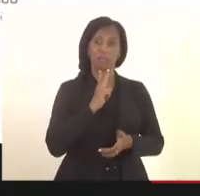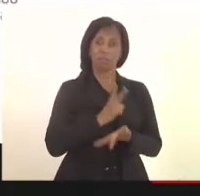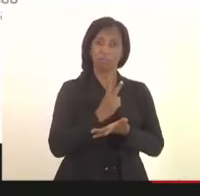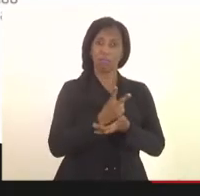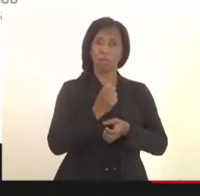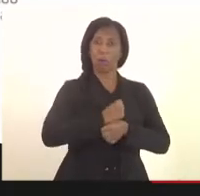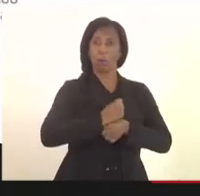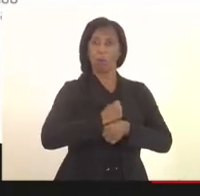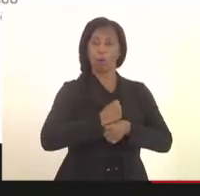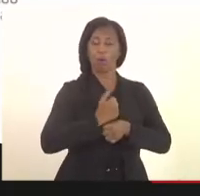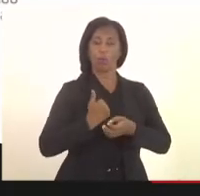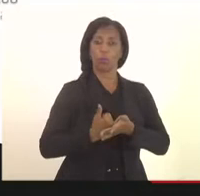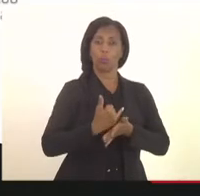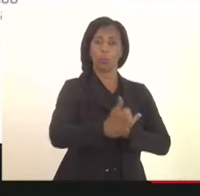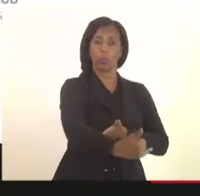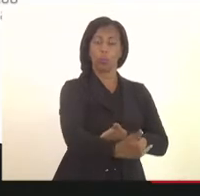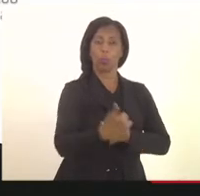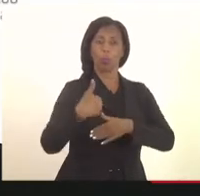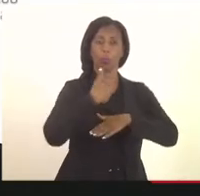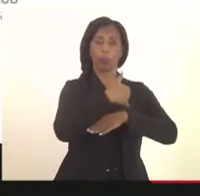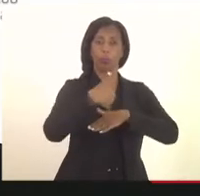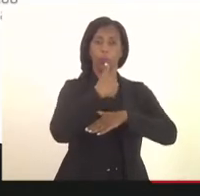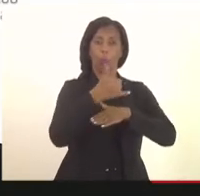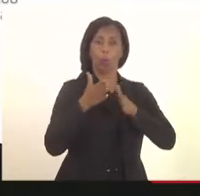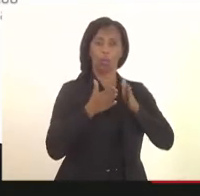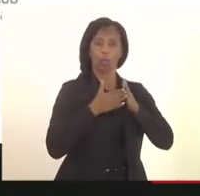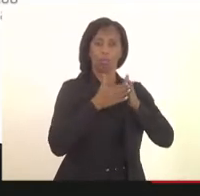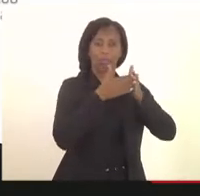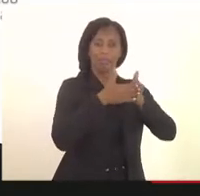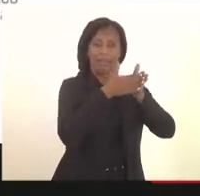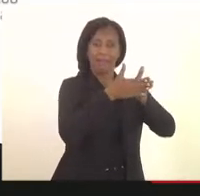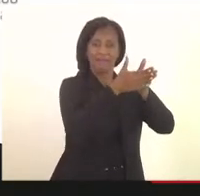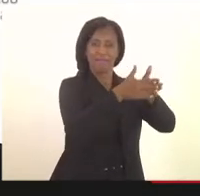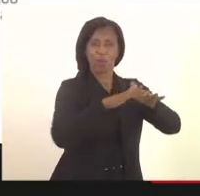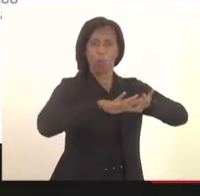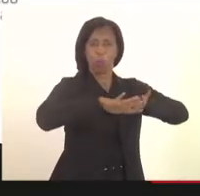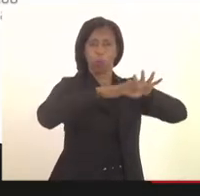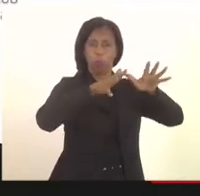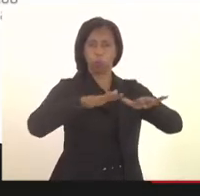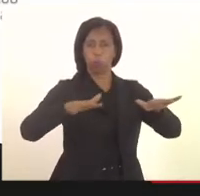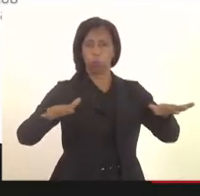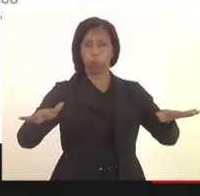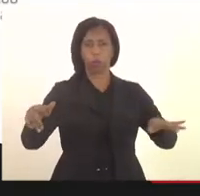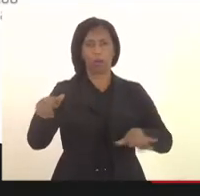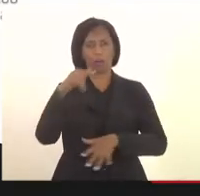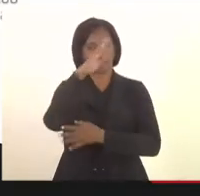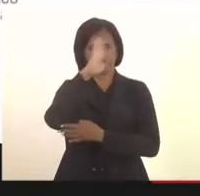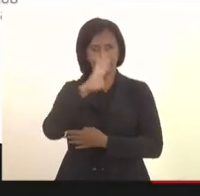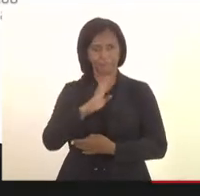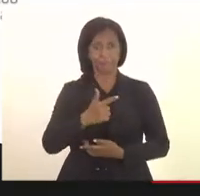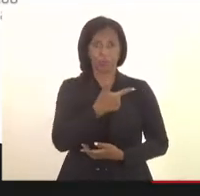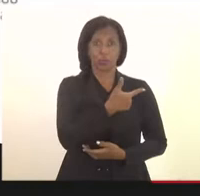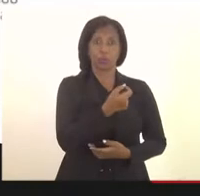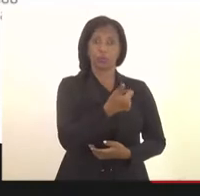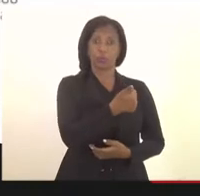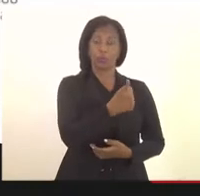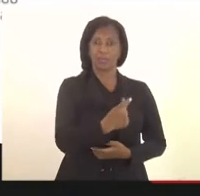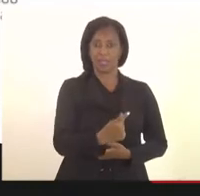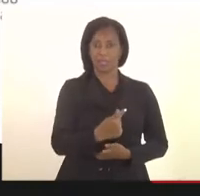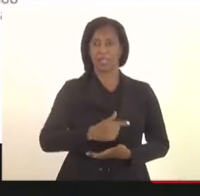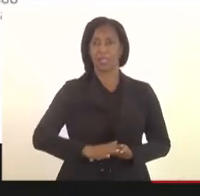as operações de comercialização de óleo entre navios em águas brasileiras, ship to ship. Em